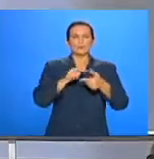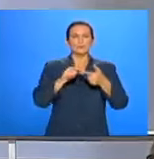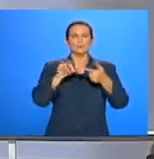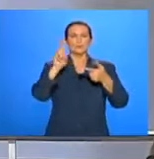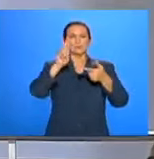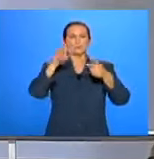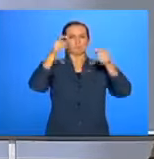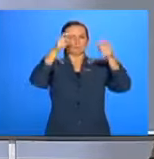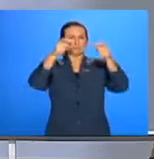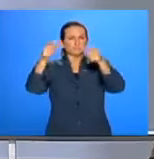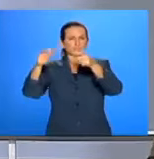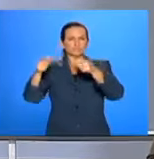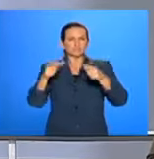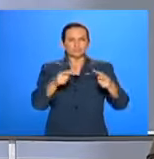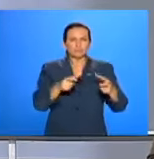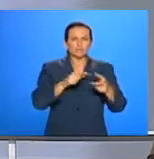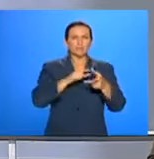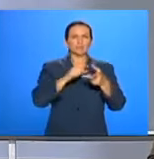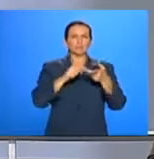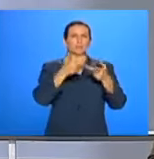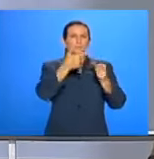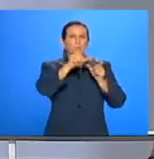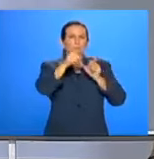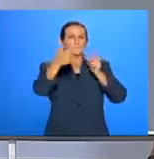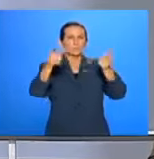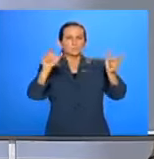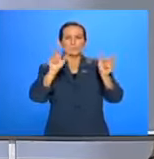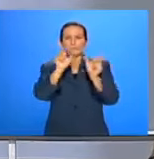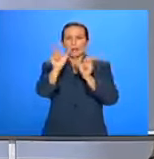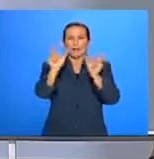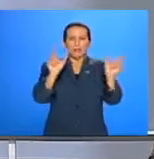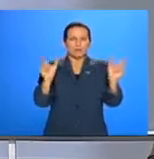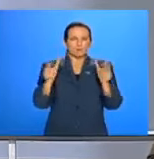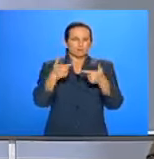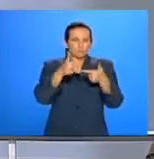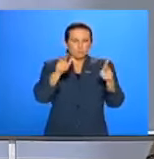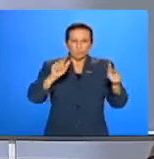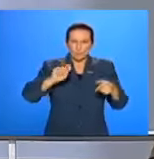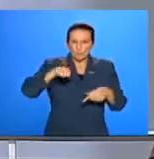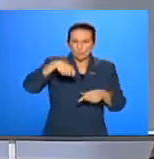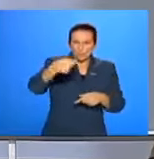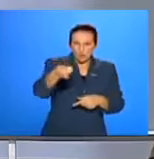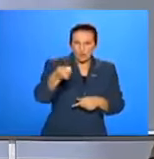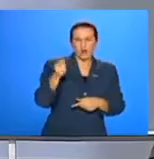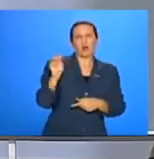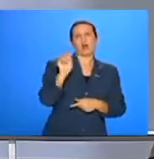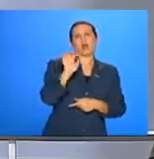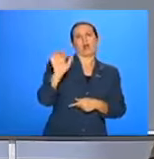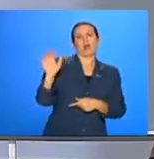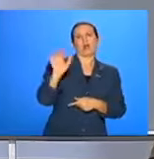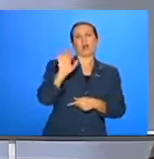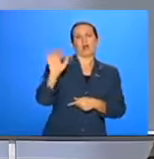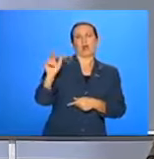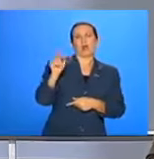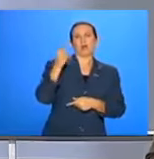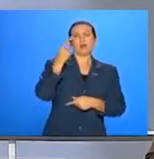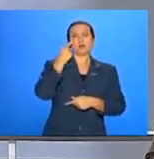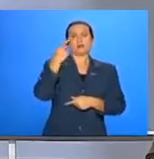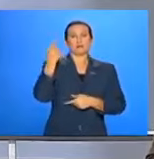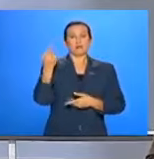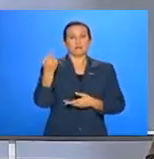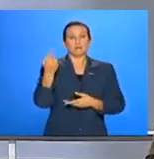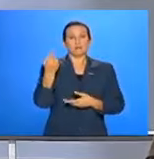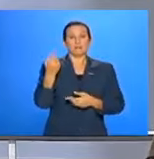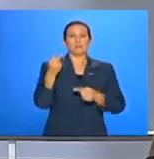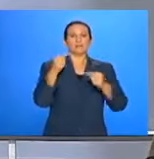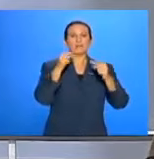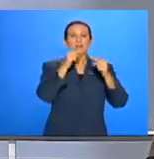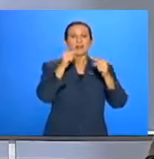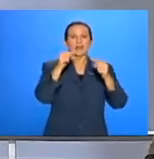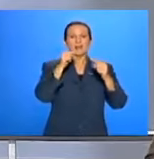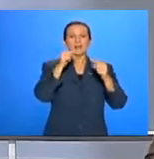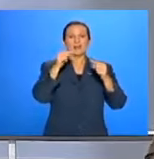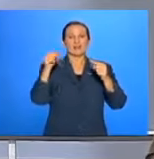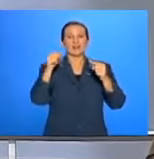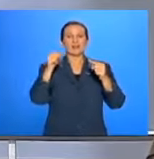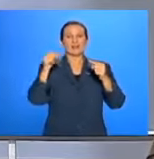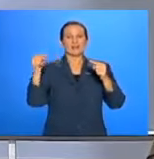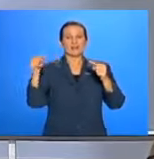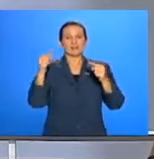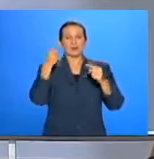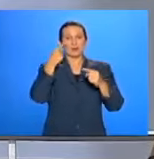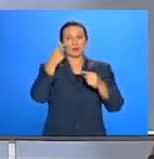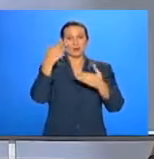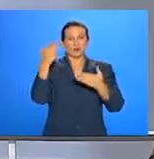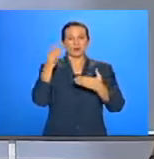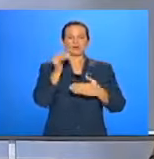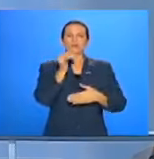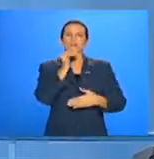e outras palavras que não possuem sinal, estará representada pelas palavras separadas por